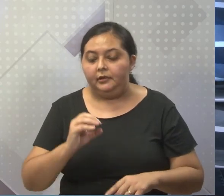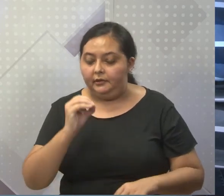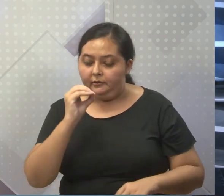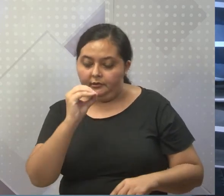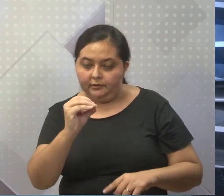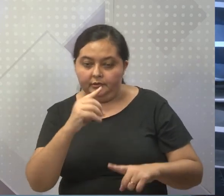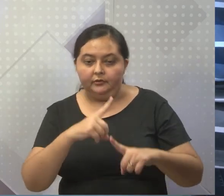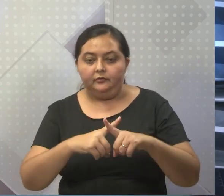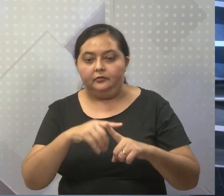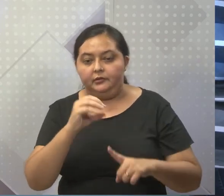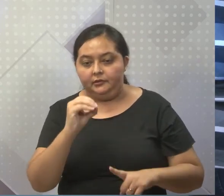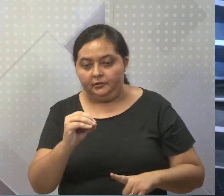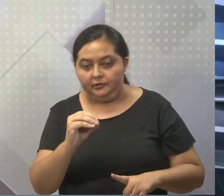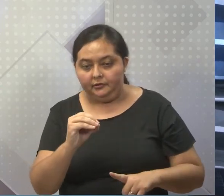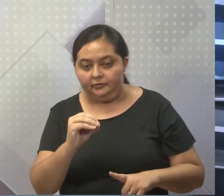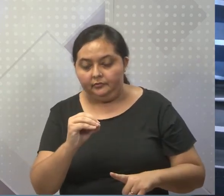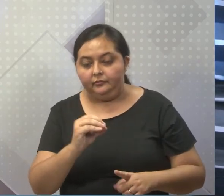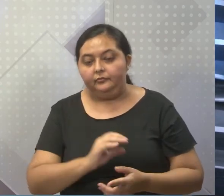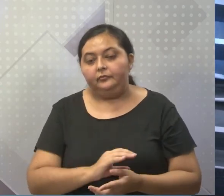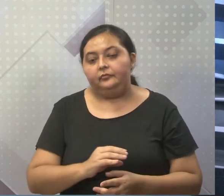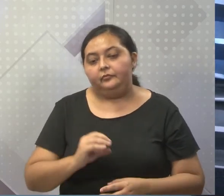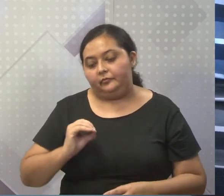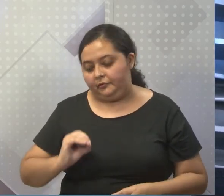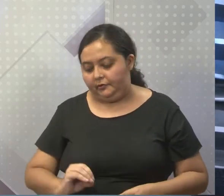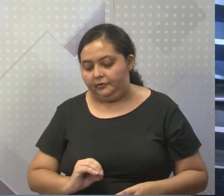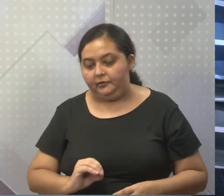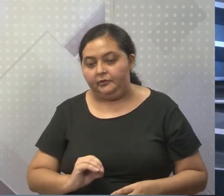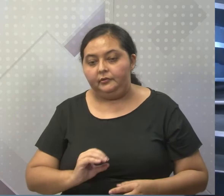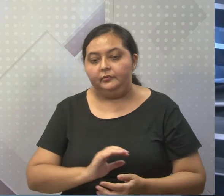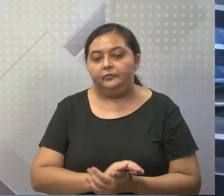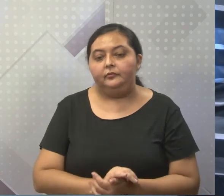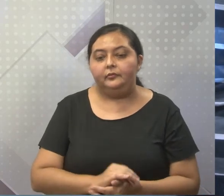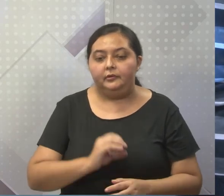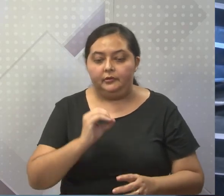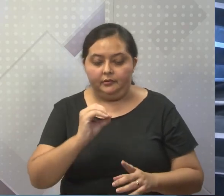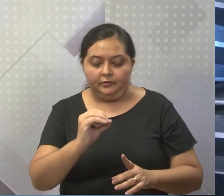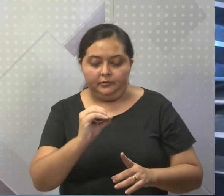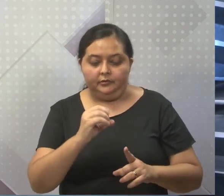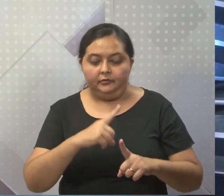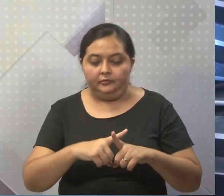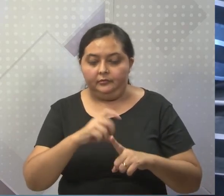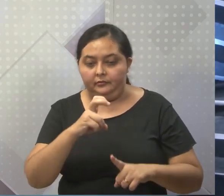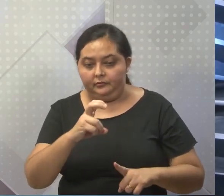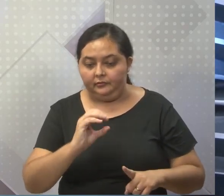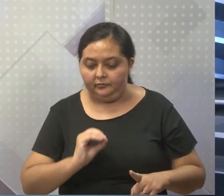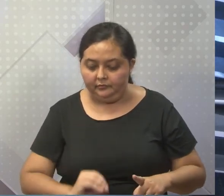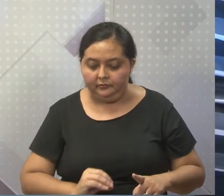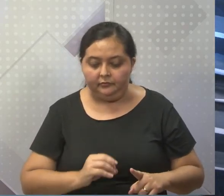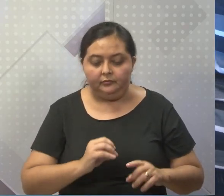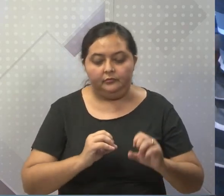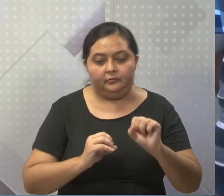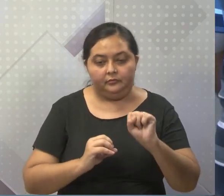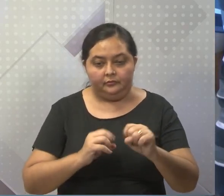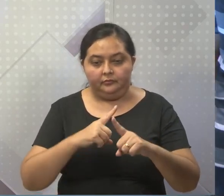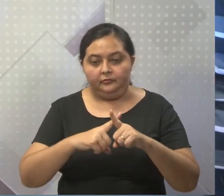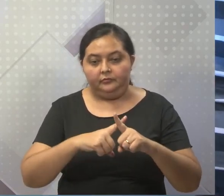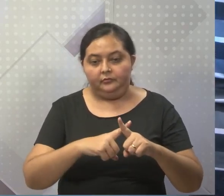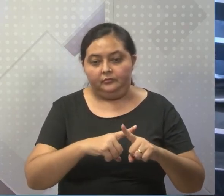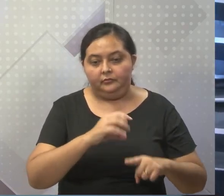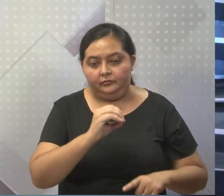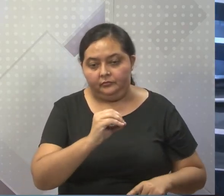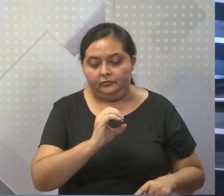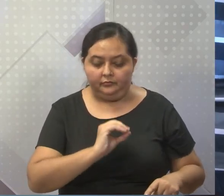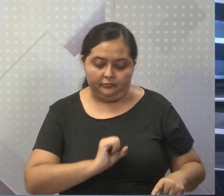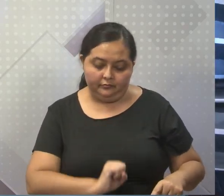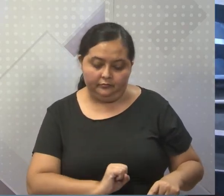zero aqui que eu estou multiplicando, o terceirozinho. 0 vezes o 5 e 0 vezes o 8. Relembrando que a gente sempre, quando